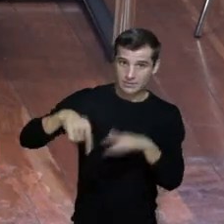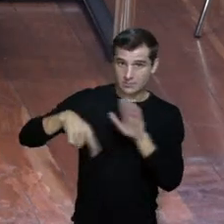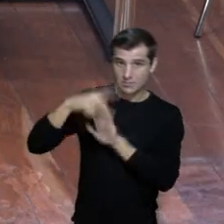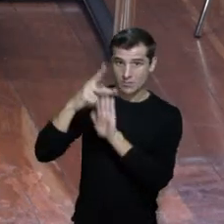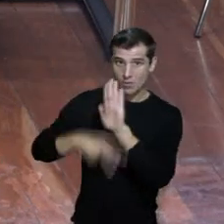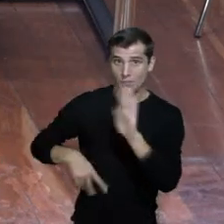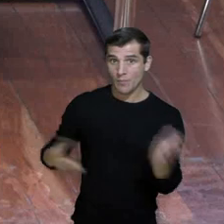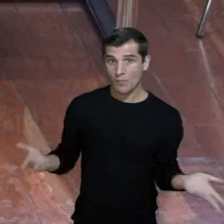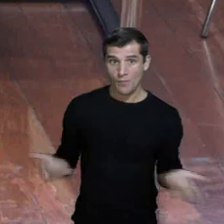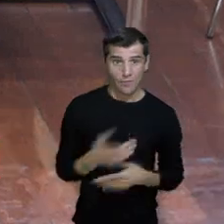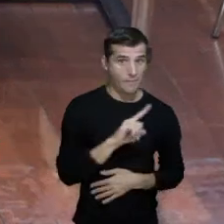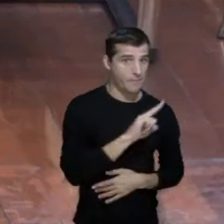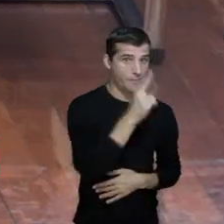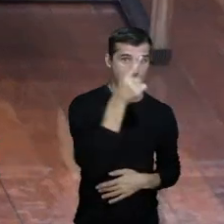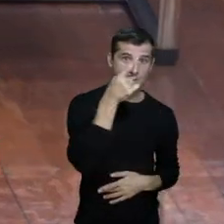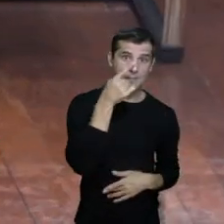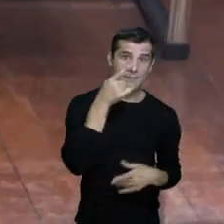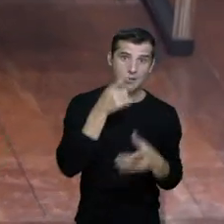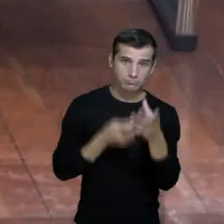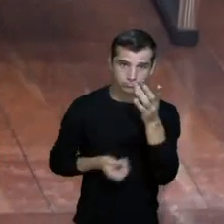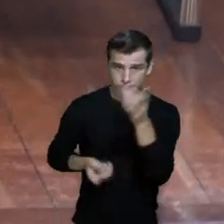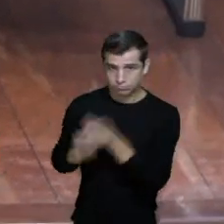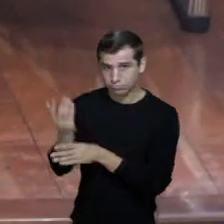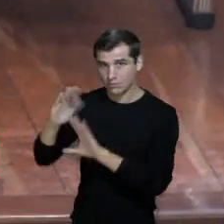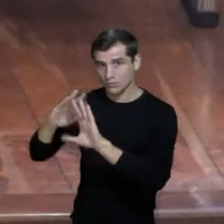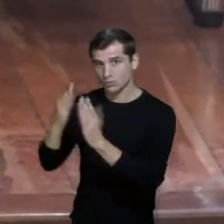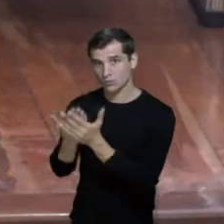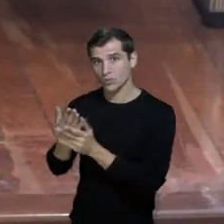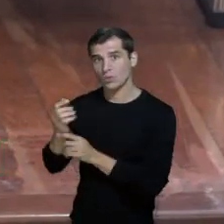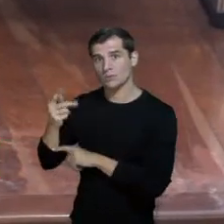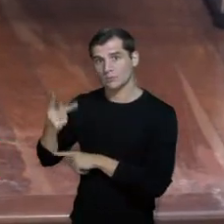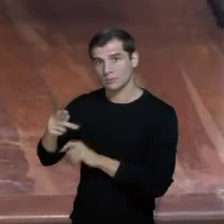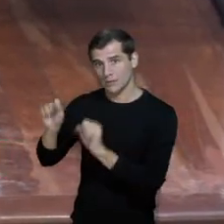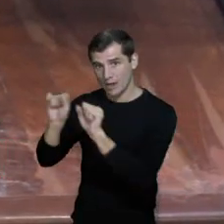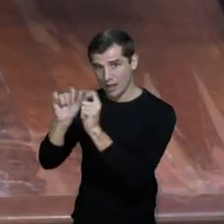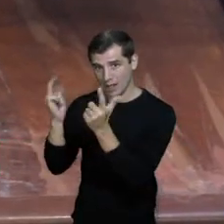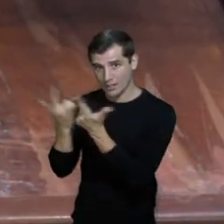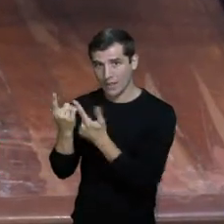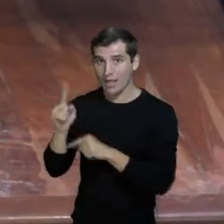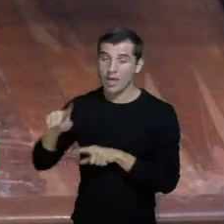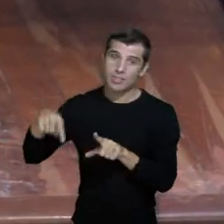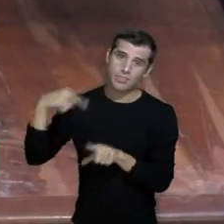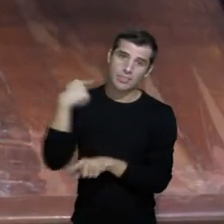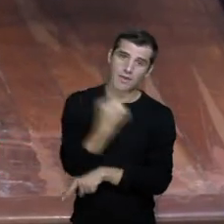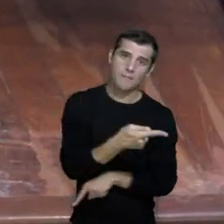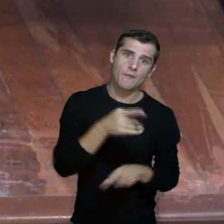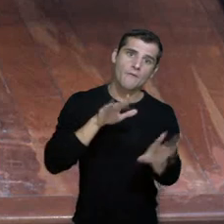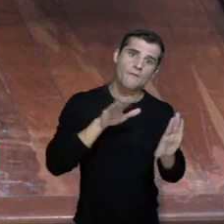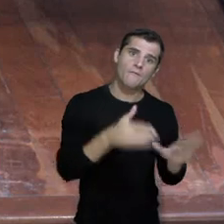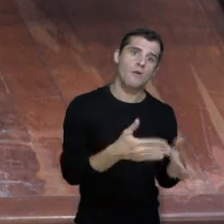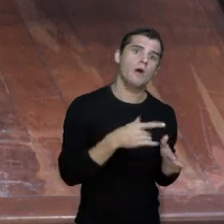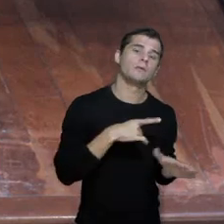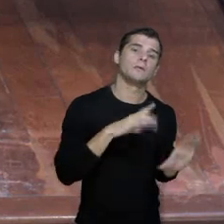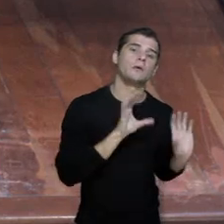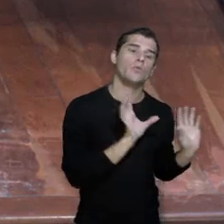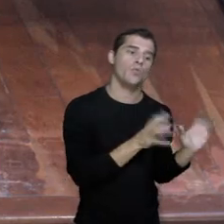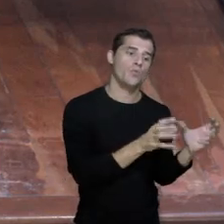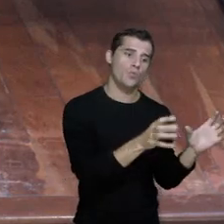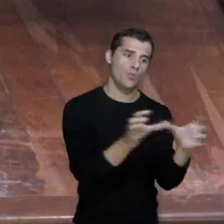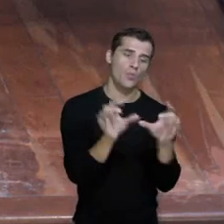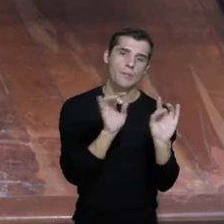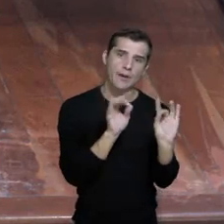com a escola do ela vai ter um desdobramento depois focado em em grupos específicos até para que a gente